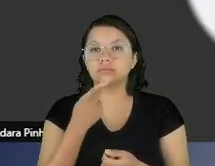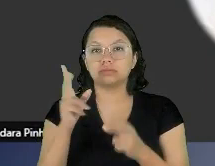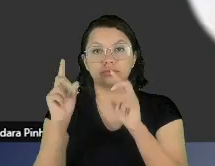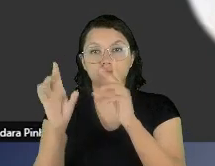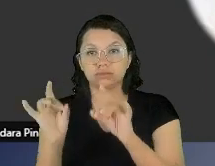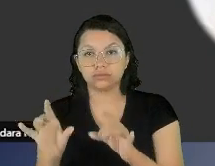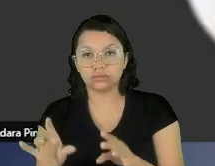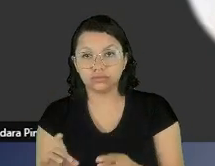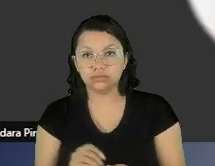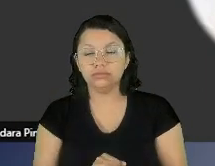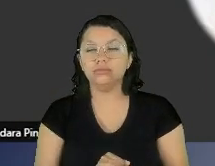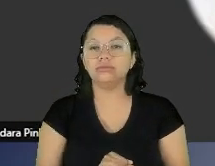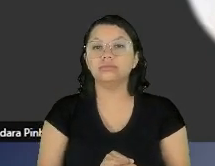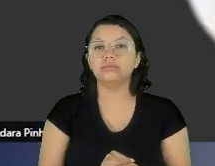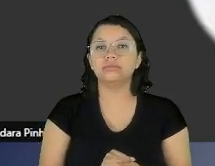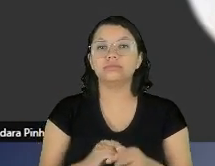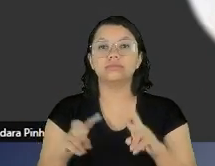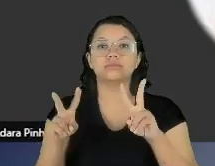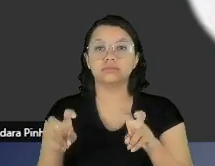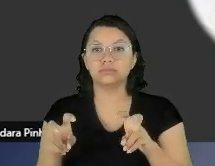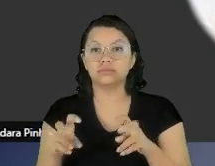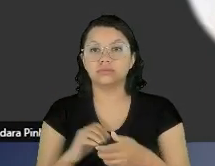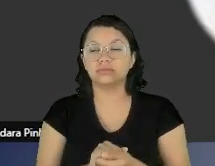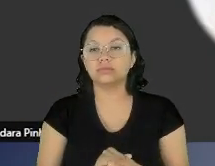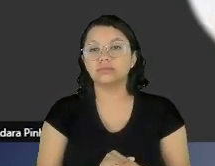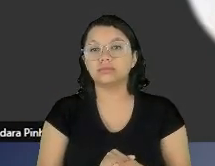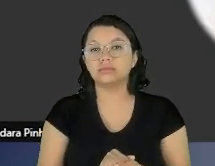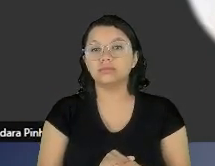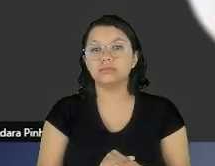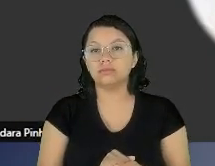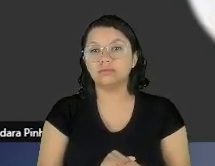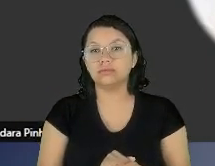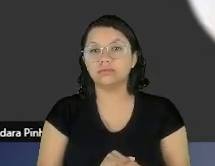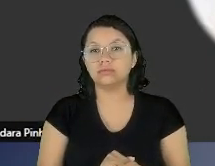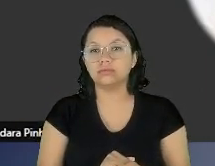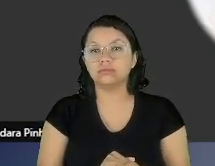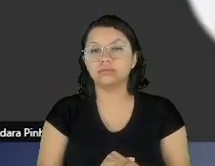destacar a questão